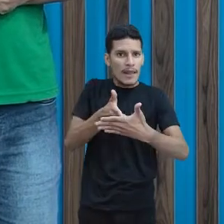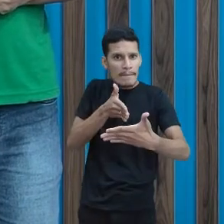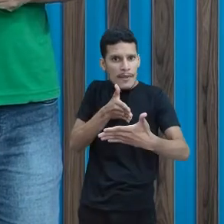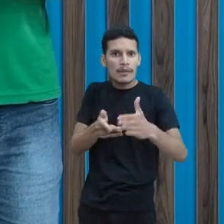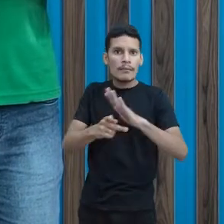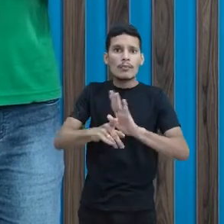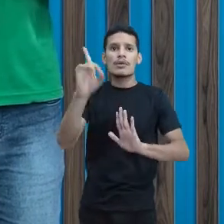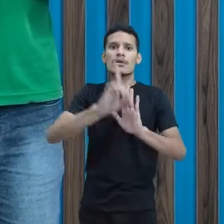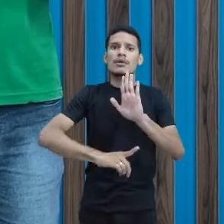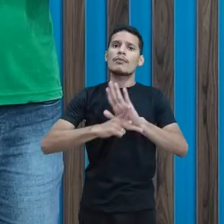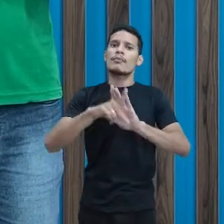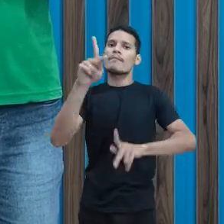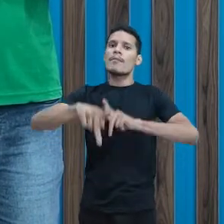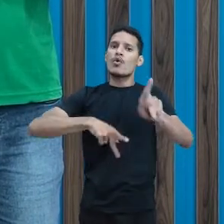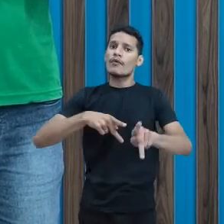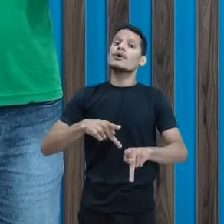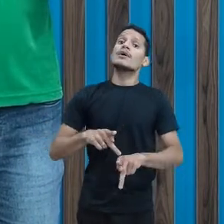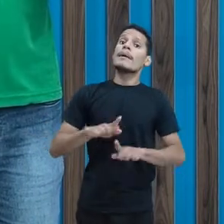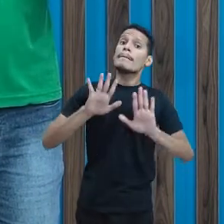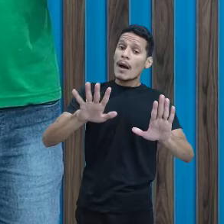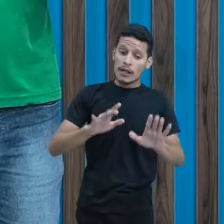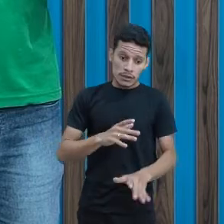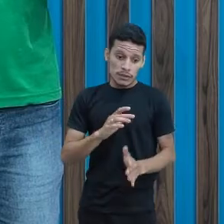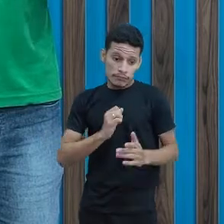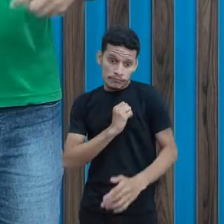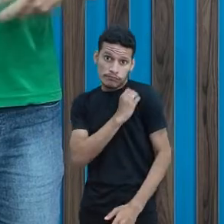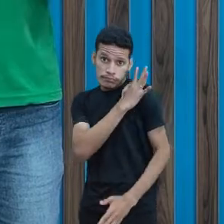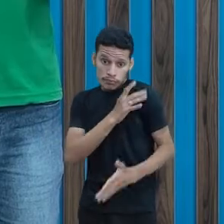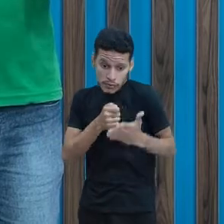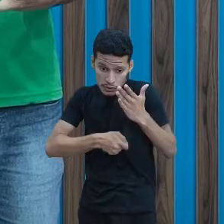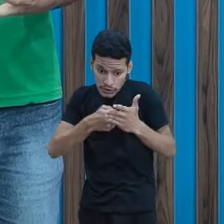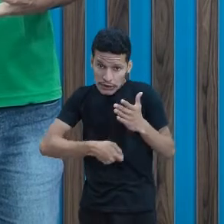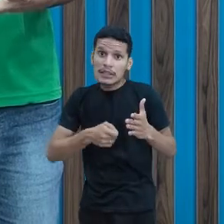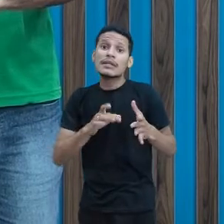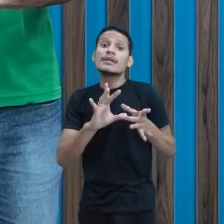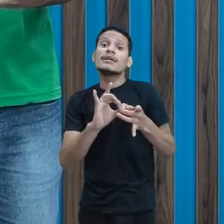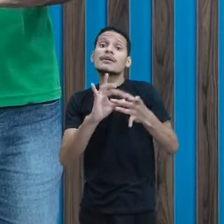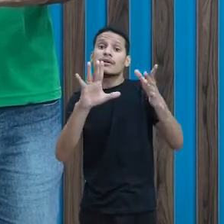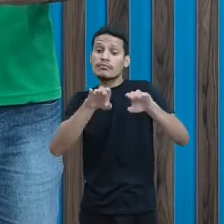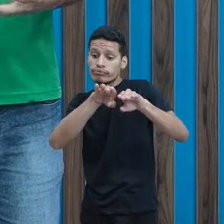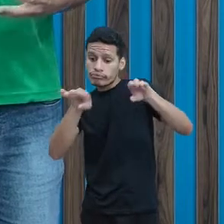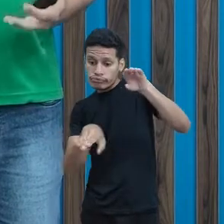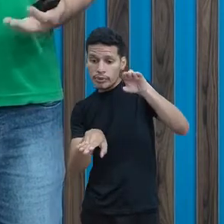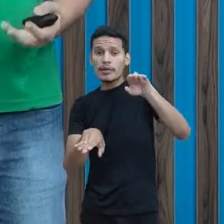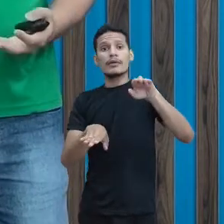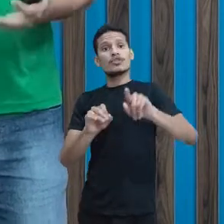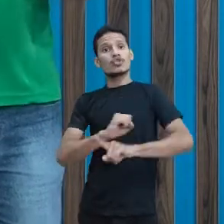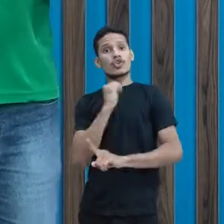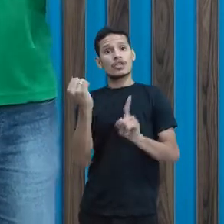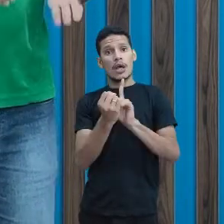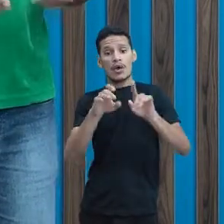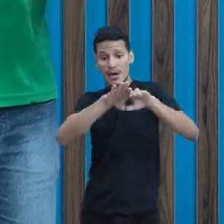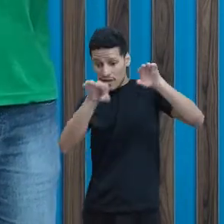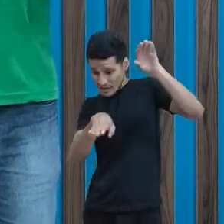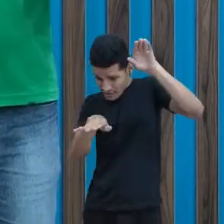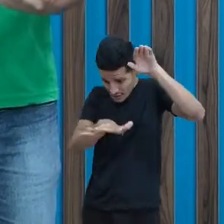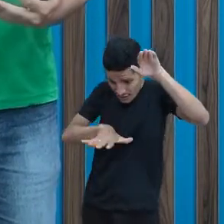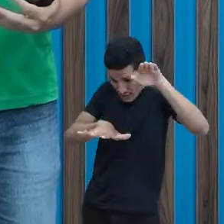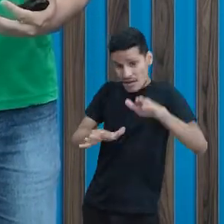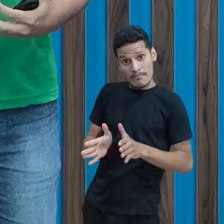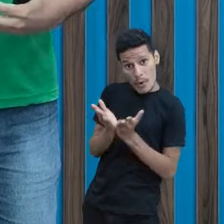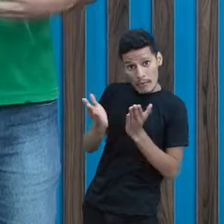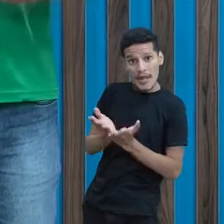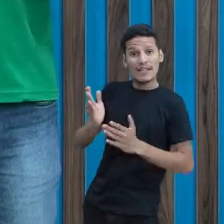está acontecendo? A ditadura, a gente vai ver, ele ampliou a desigualdade social, colocou mais gente na pobreza. E as pessoas que estavam sendo colocadas ainda mais